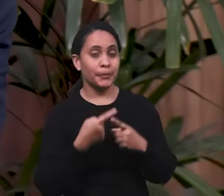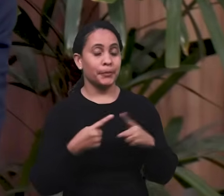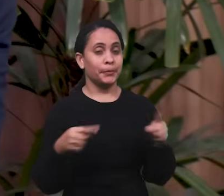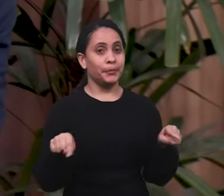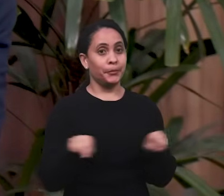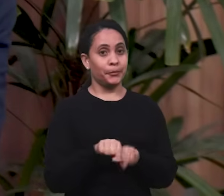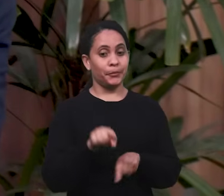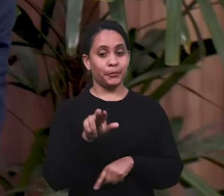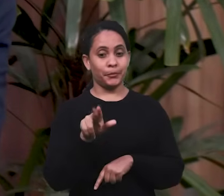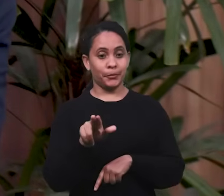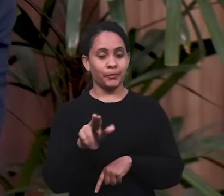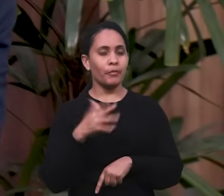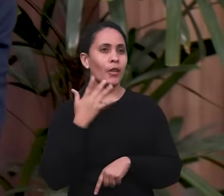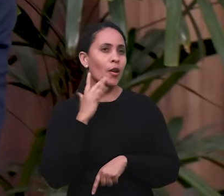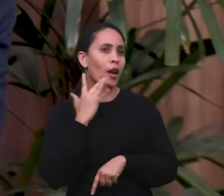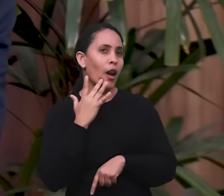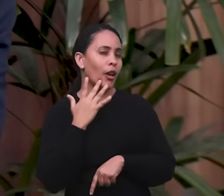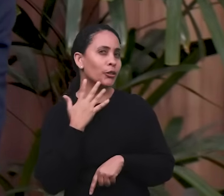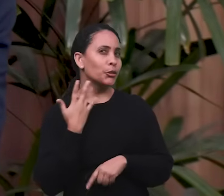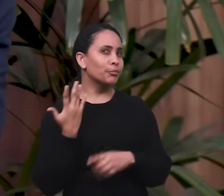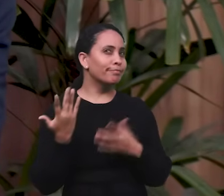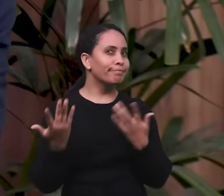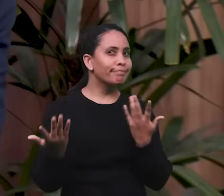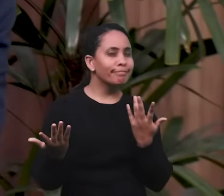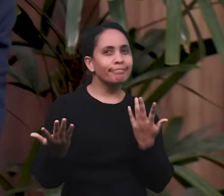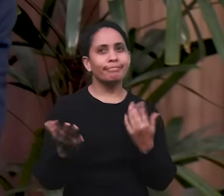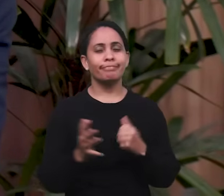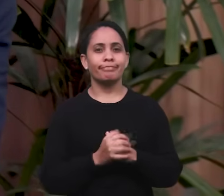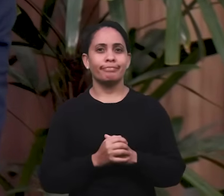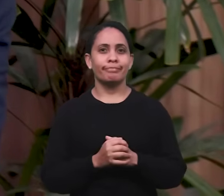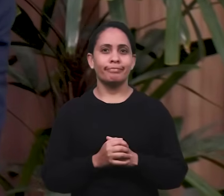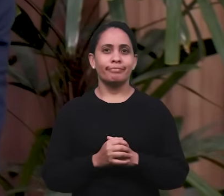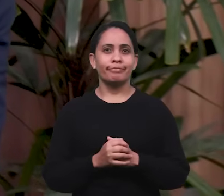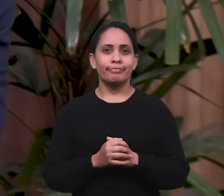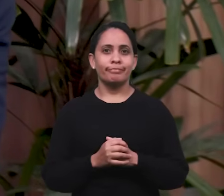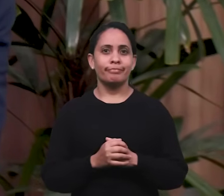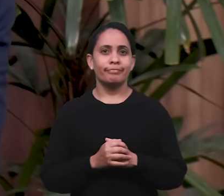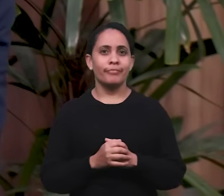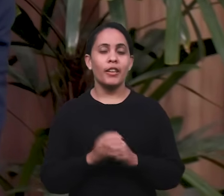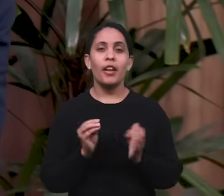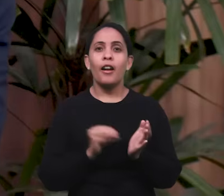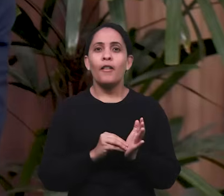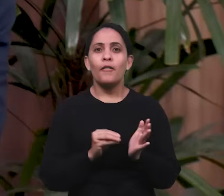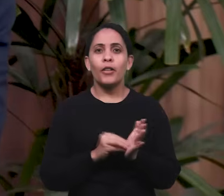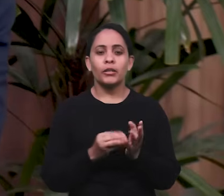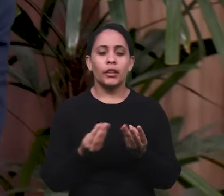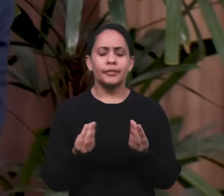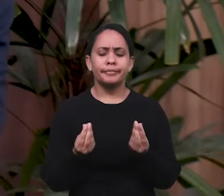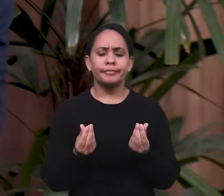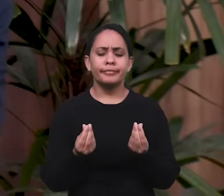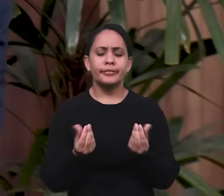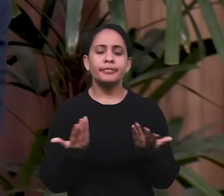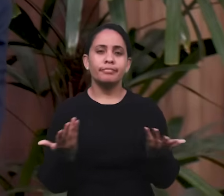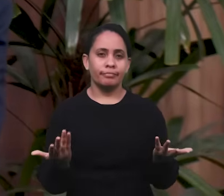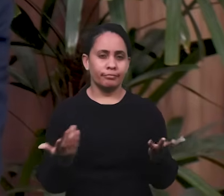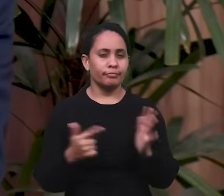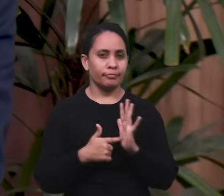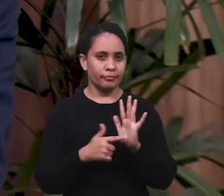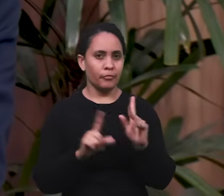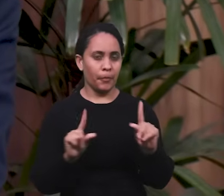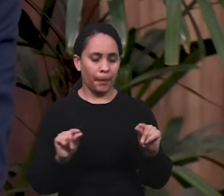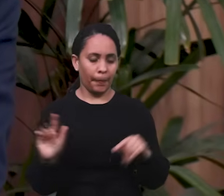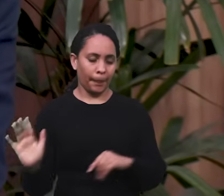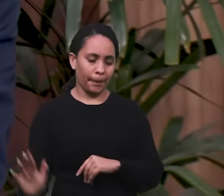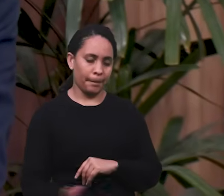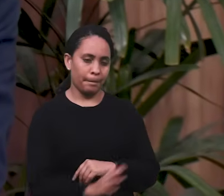até um pouco do irmão. Em que parte que eu acho que José talvez tenha faltado um pouco de sensibilidade?